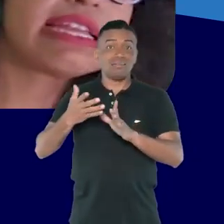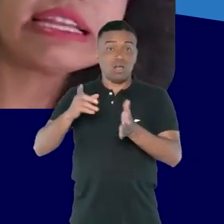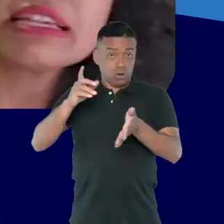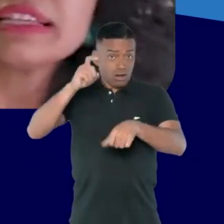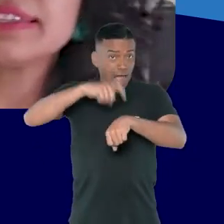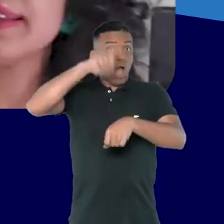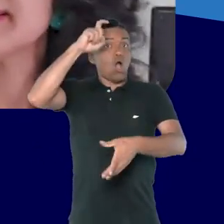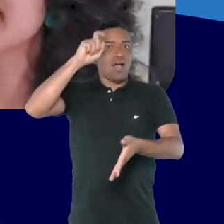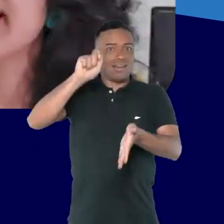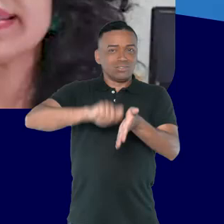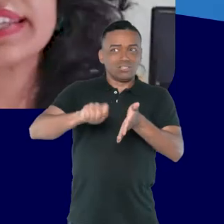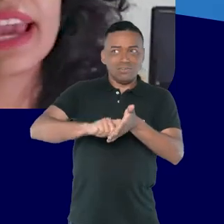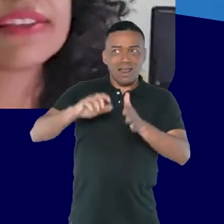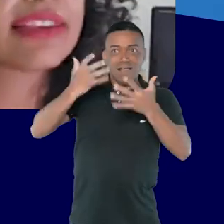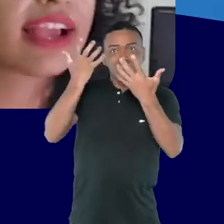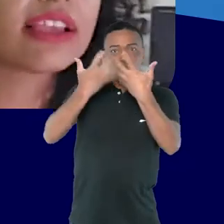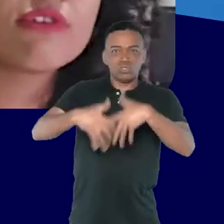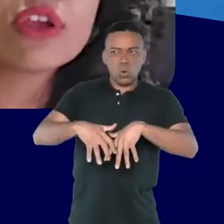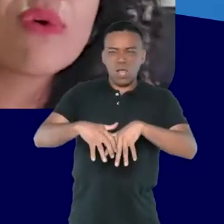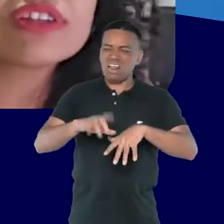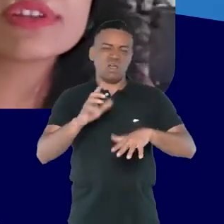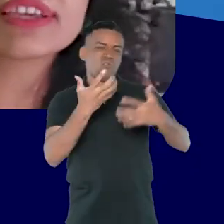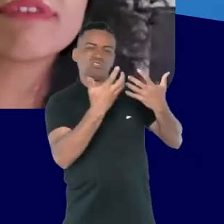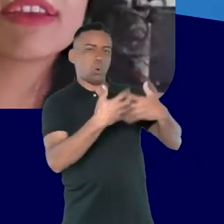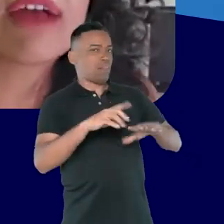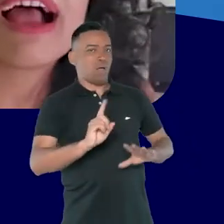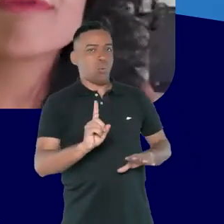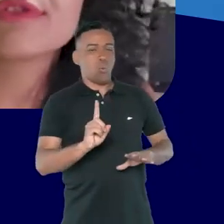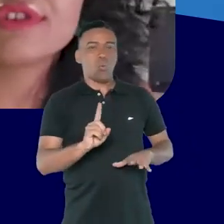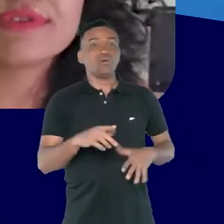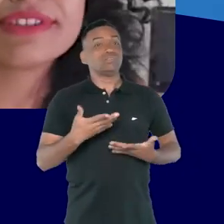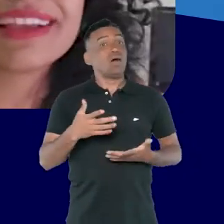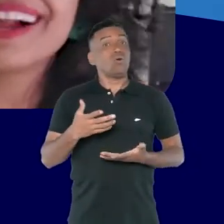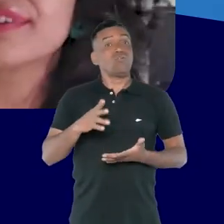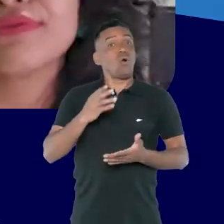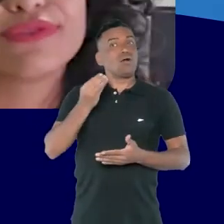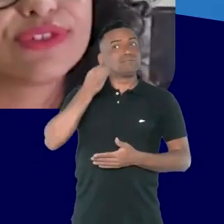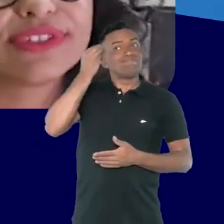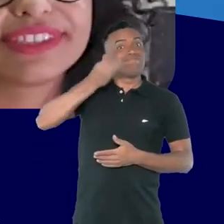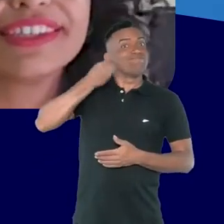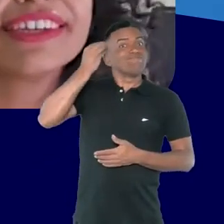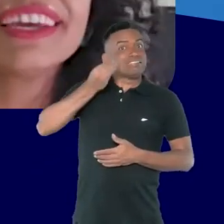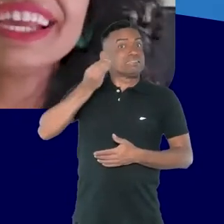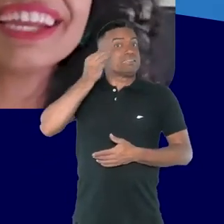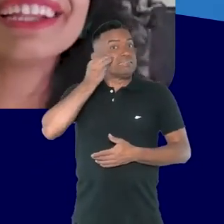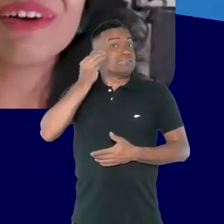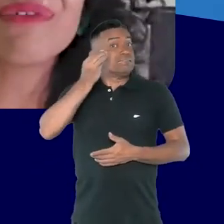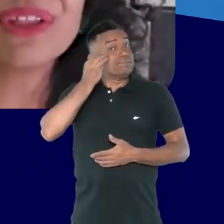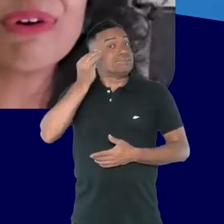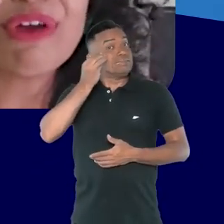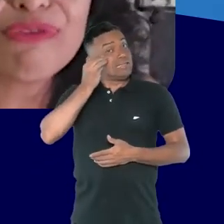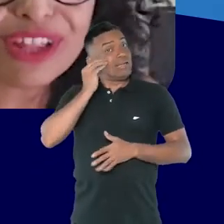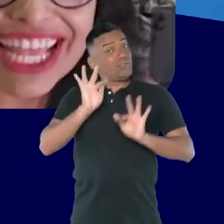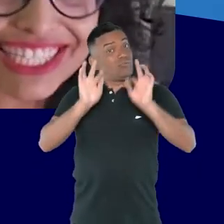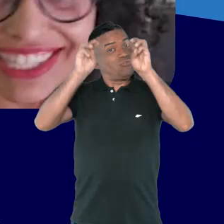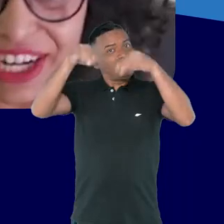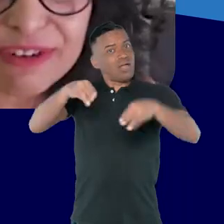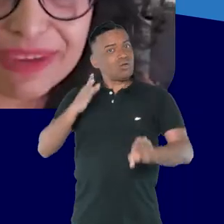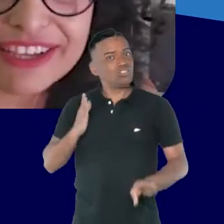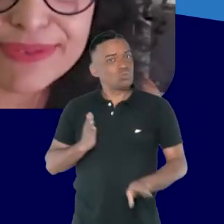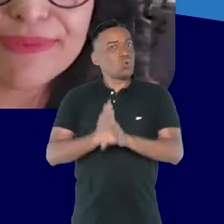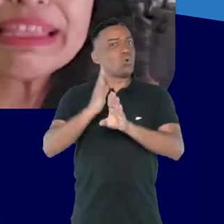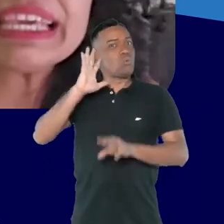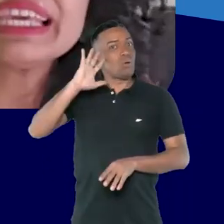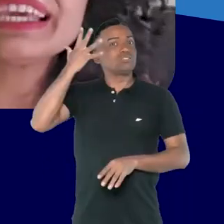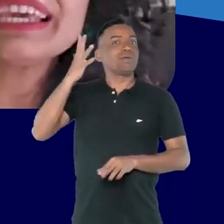de banana, se quer isso, se quer aquilo. Enquanto eu estou escrevendo, funcionou assim, não funcionou assim. Então, quando eu vou